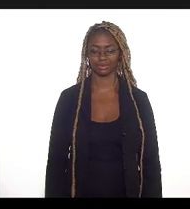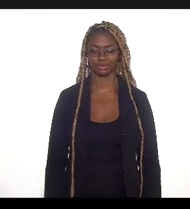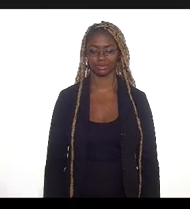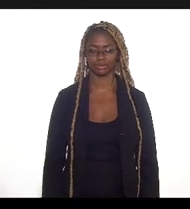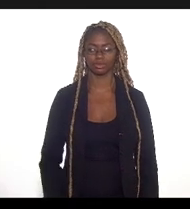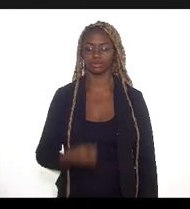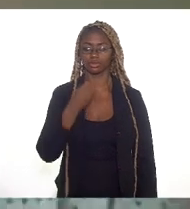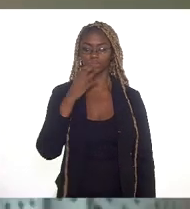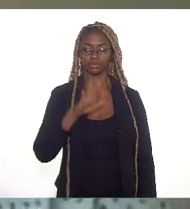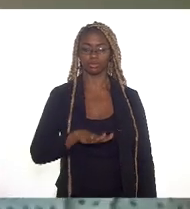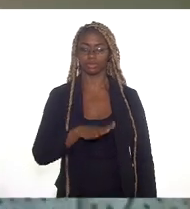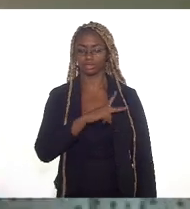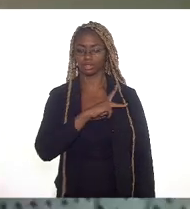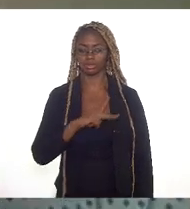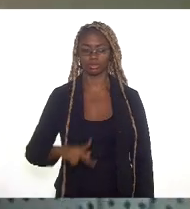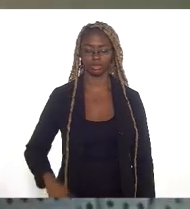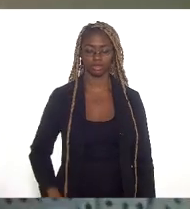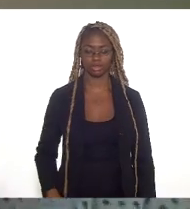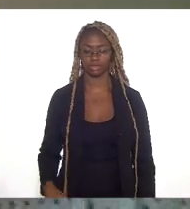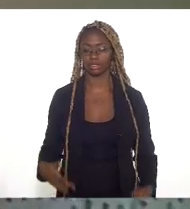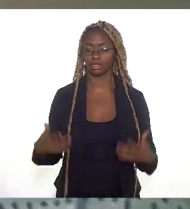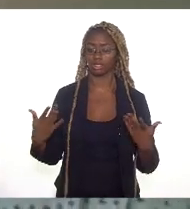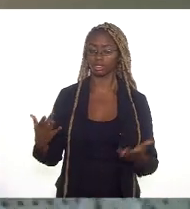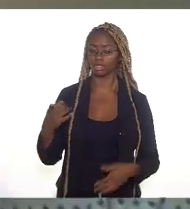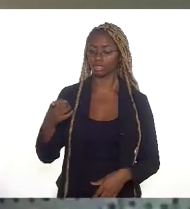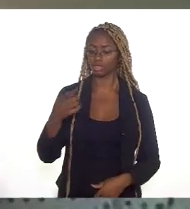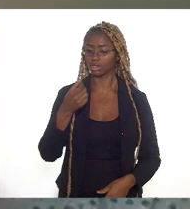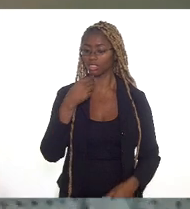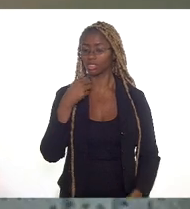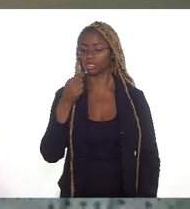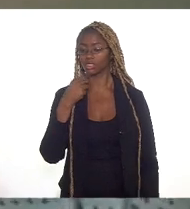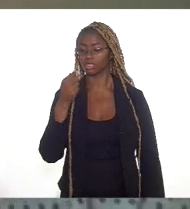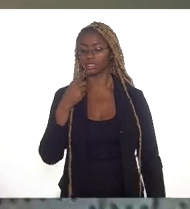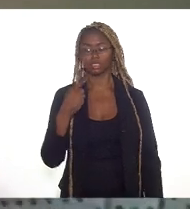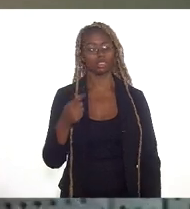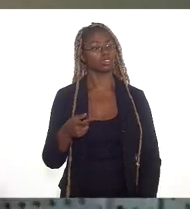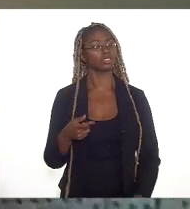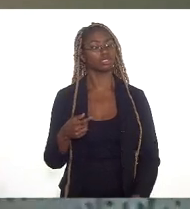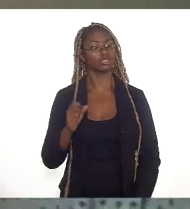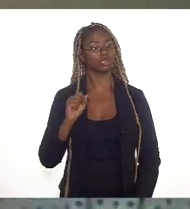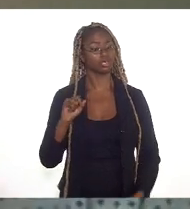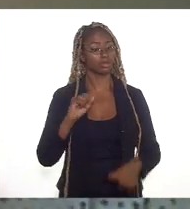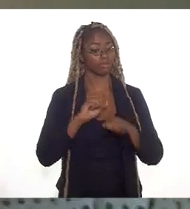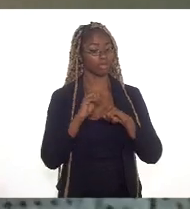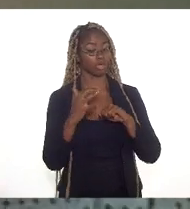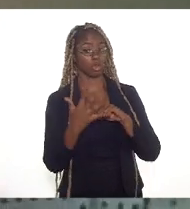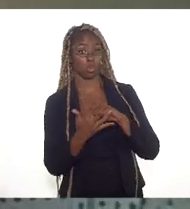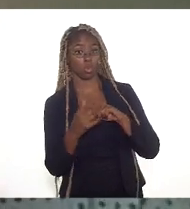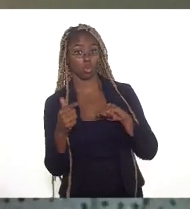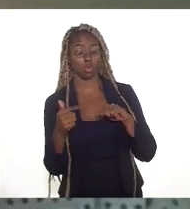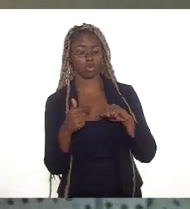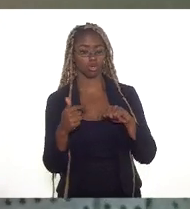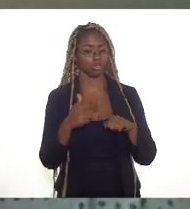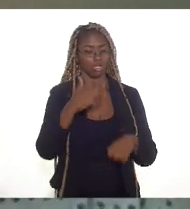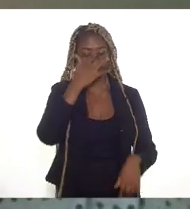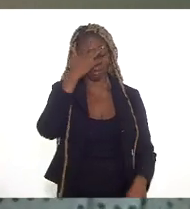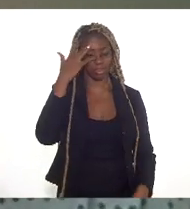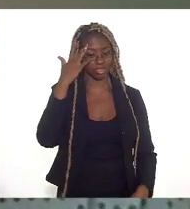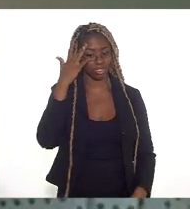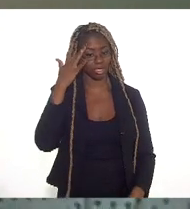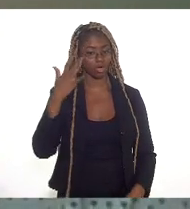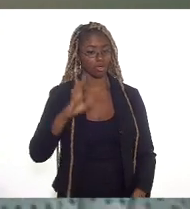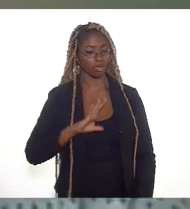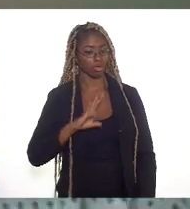Boa tarde, senhor presidente. Será que esse remédio aí, o cannabis, fosse para a Covid, alguém tinha coragem de